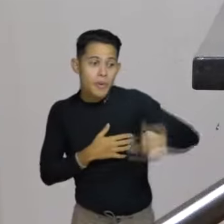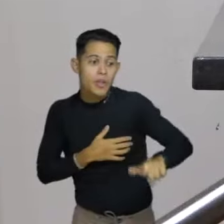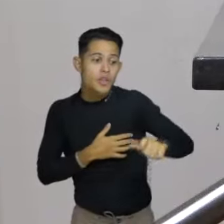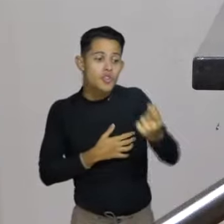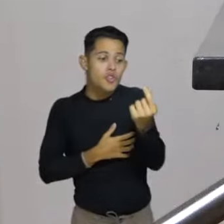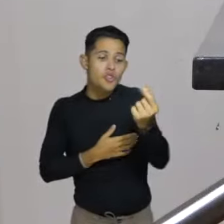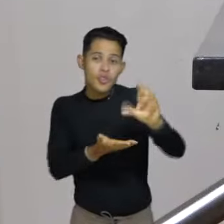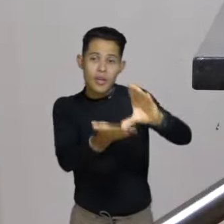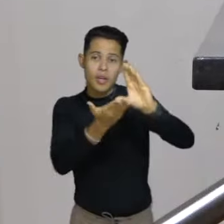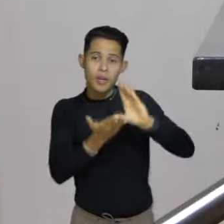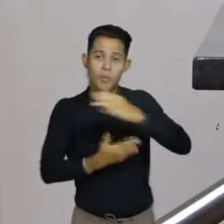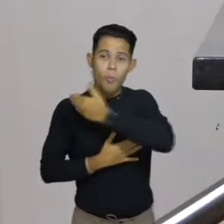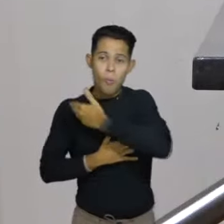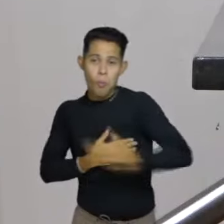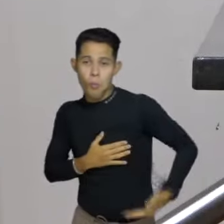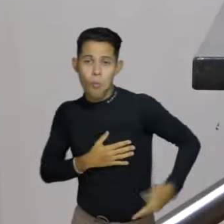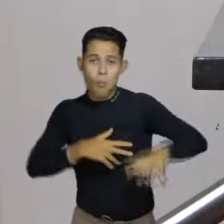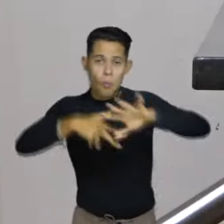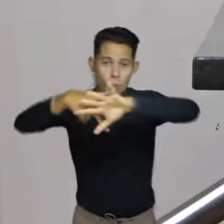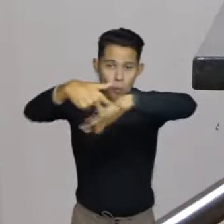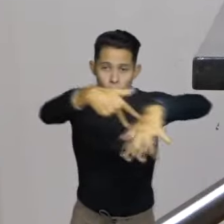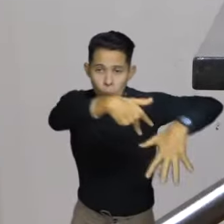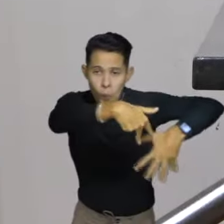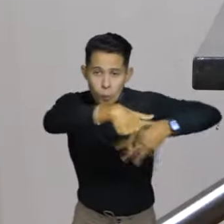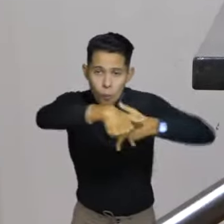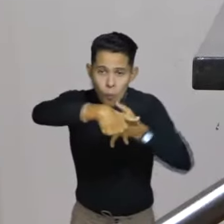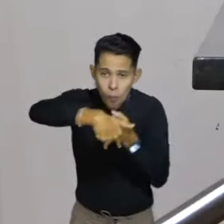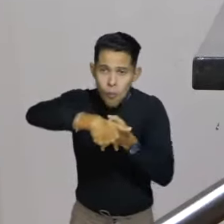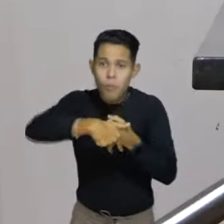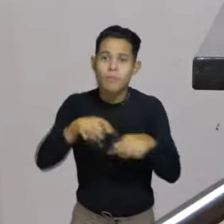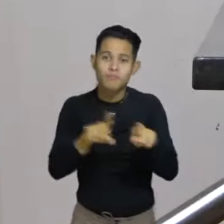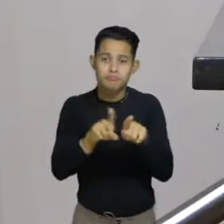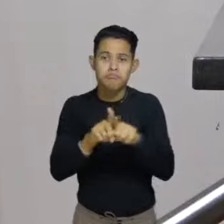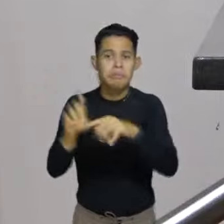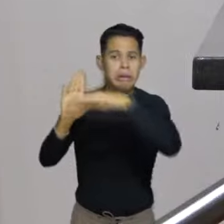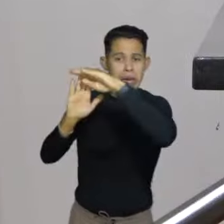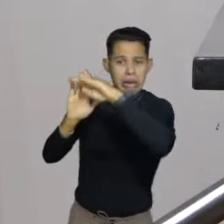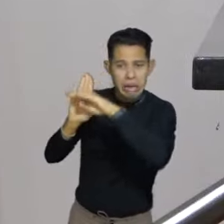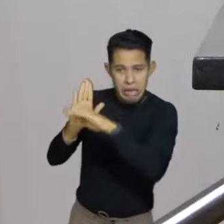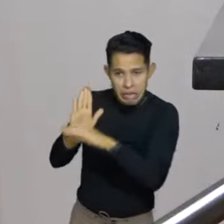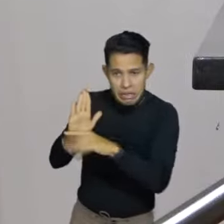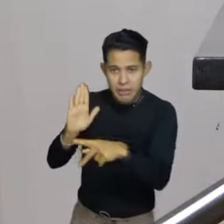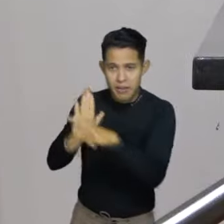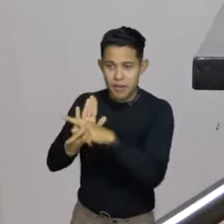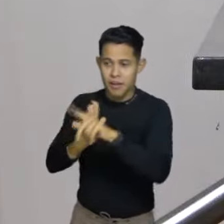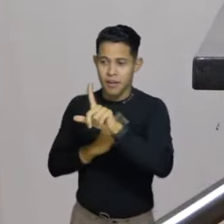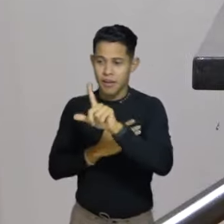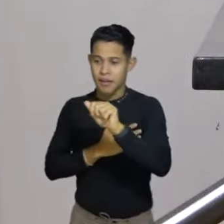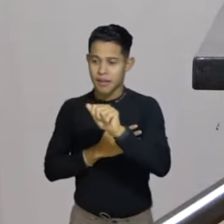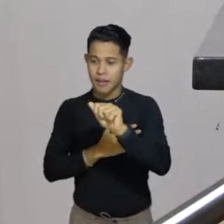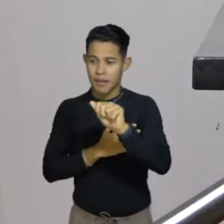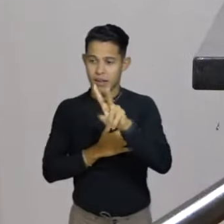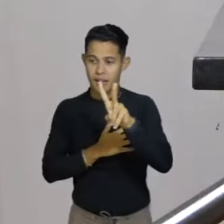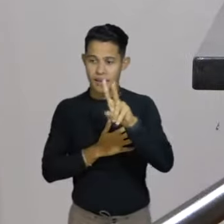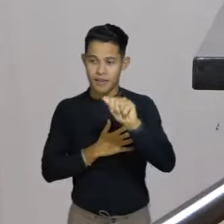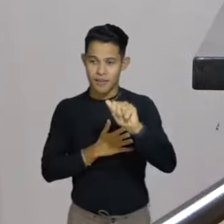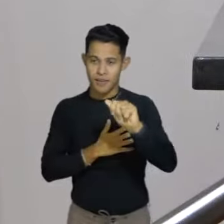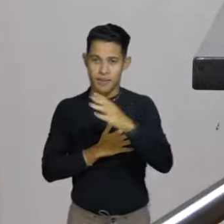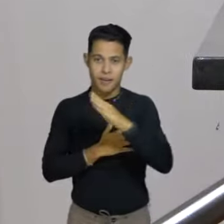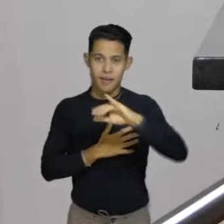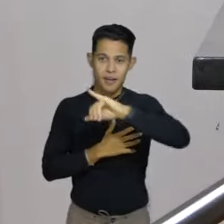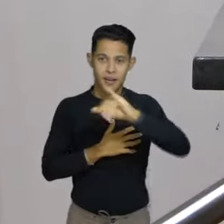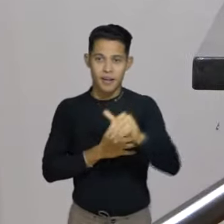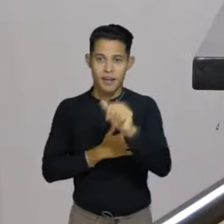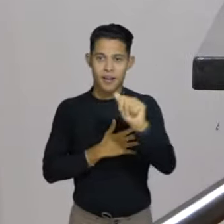Rodo como foi os investigados daquela lista enorme da lava-jato Onde nós estamos Estamos vendo criminosos de crimes